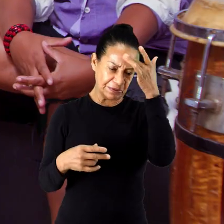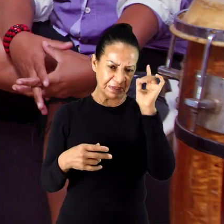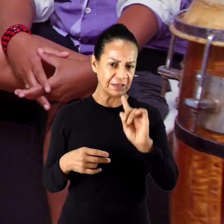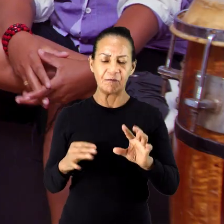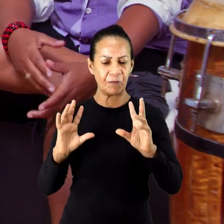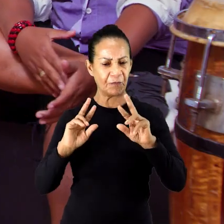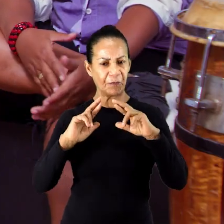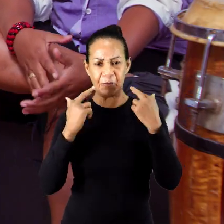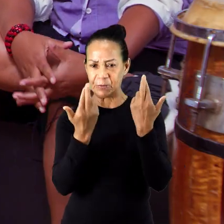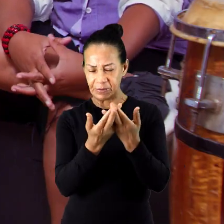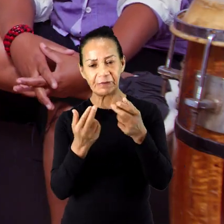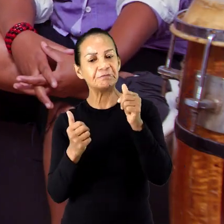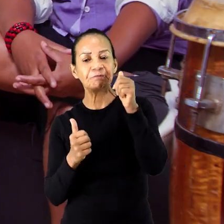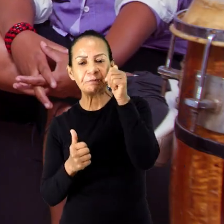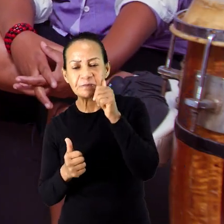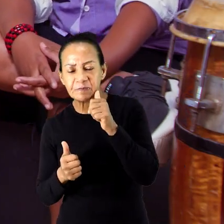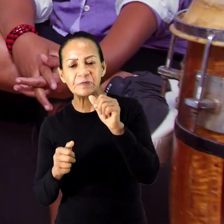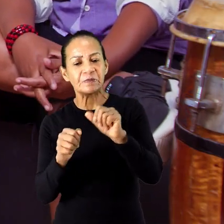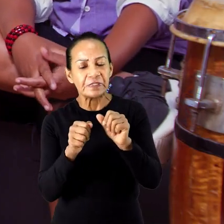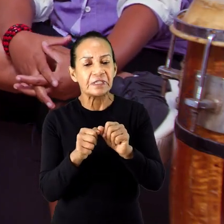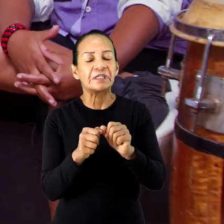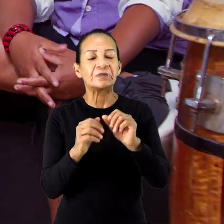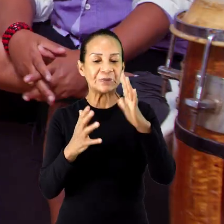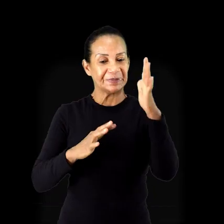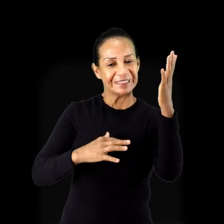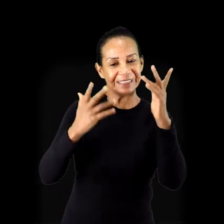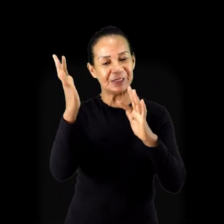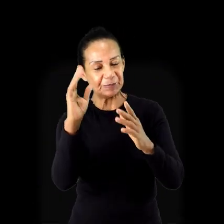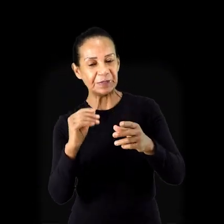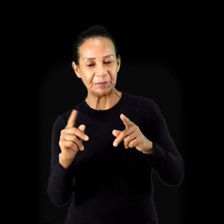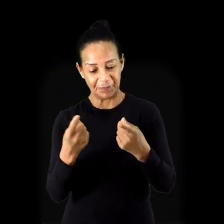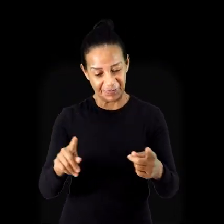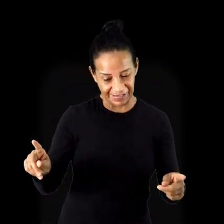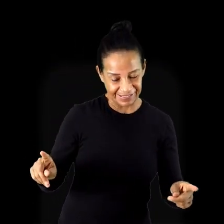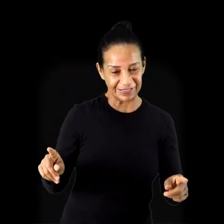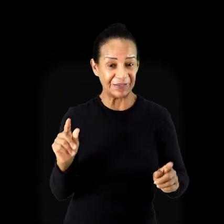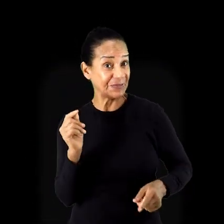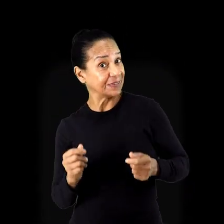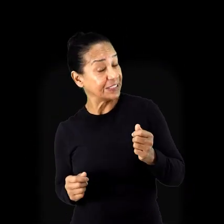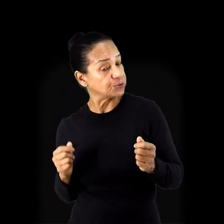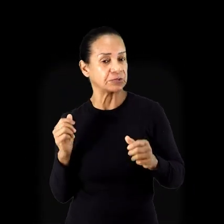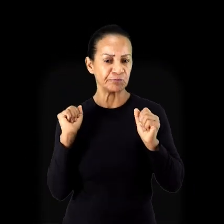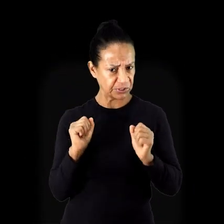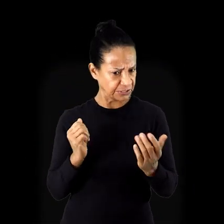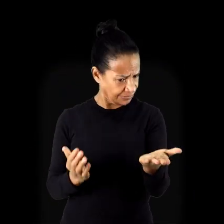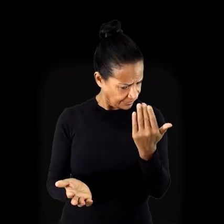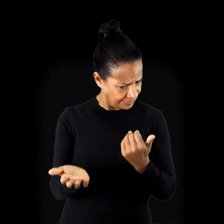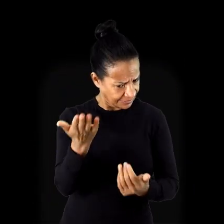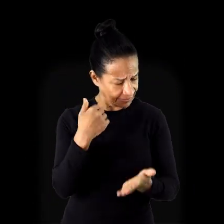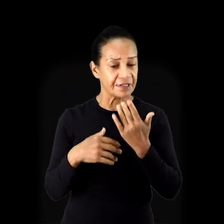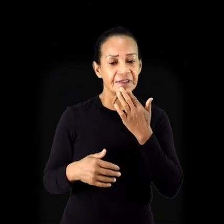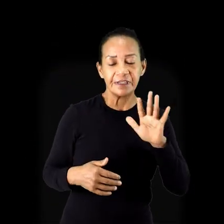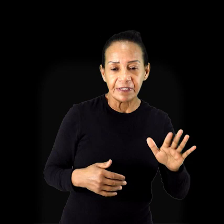gente se reúne com a mulherada para falar, vamos fazer nosso samba, vamos fazer nosso churrasco, vamos fazer nosso ritmo, mas só que pode trazer as